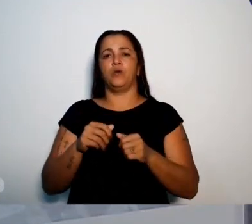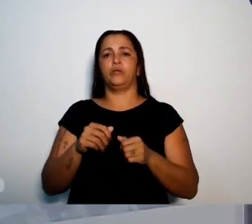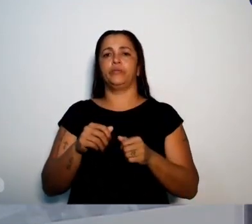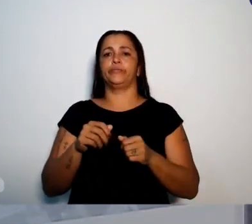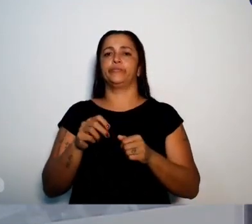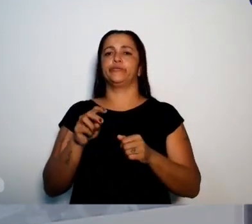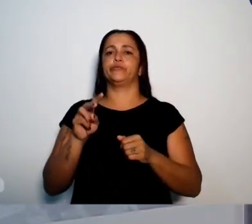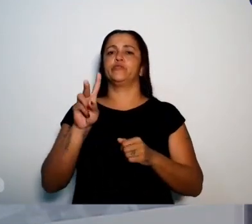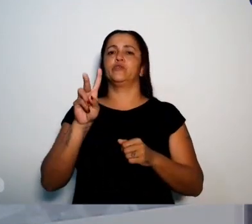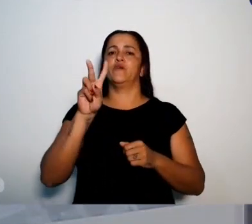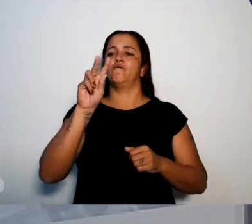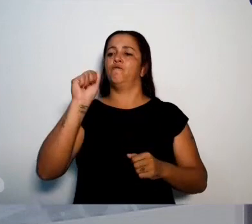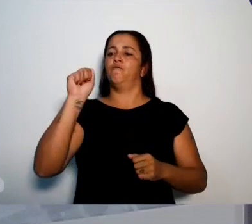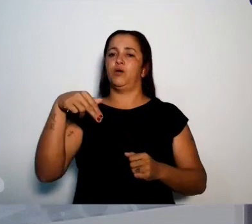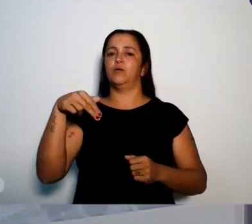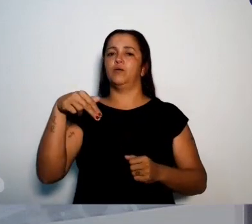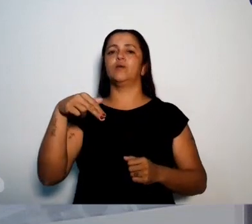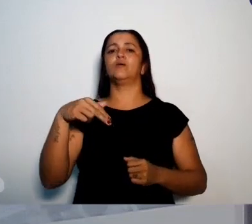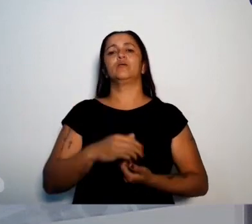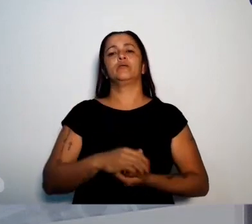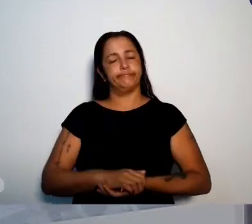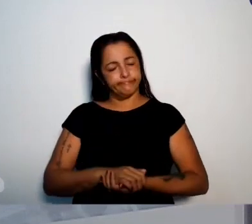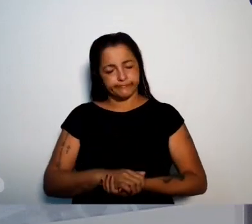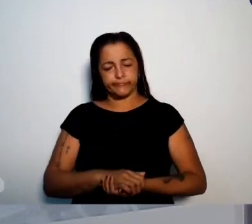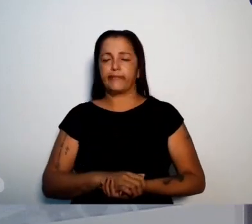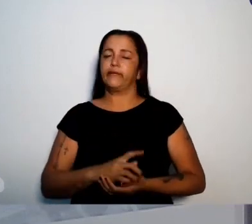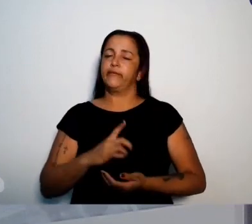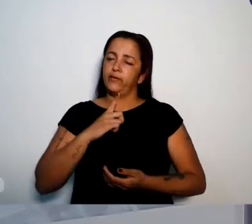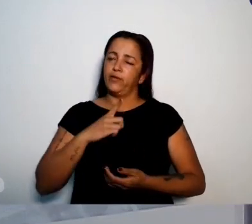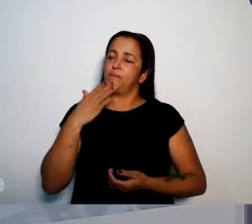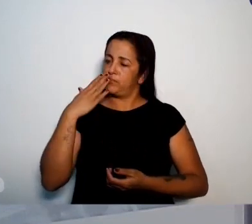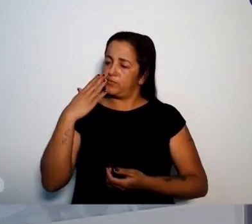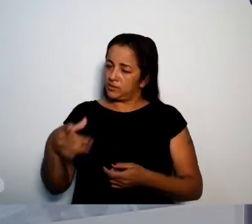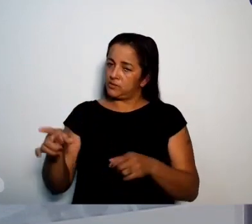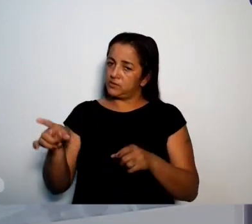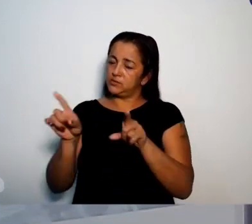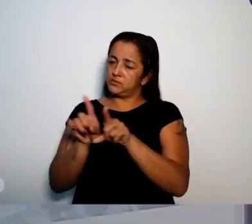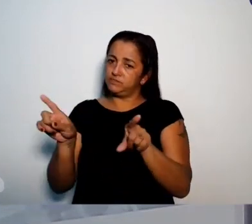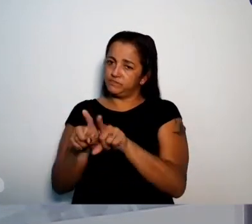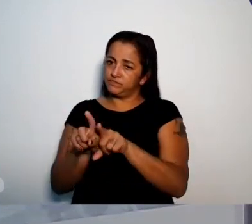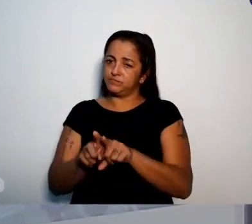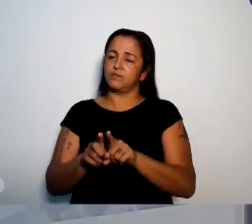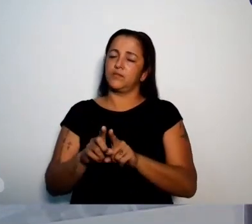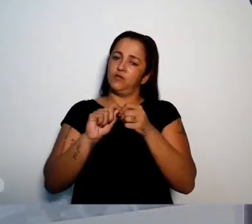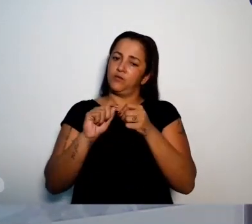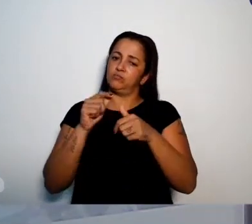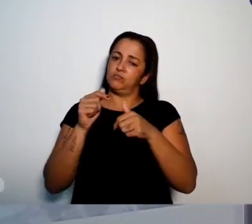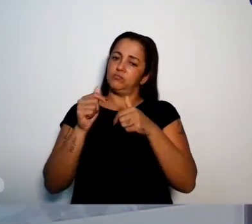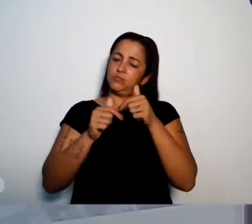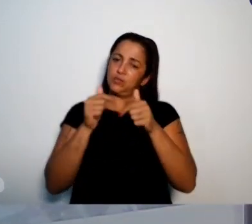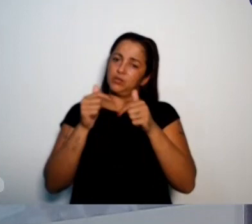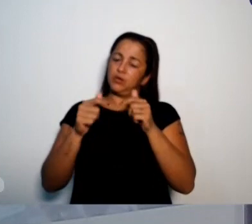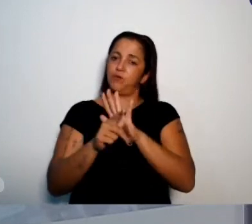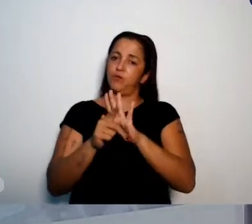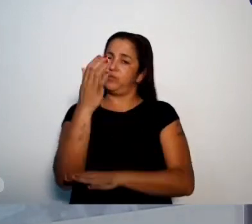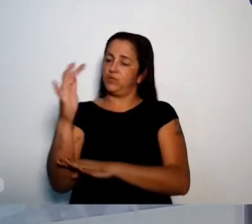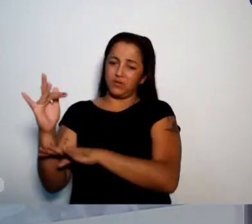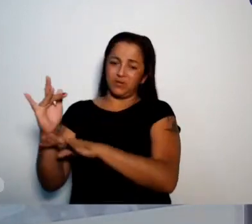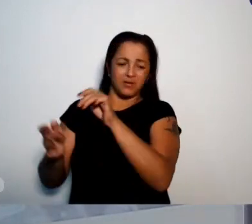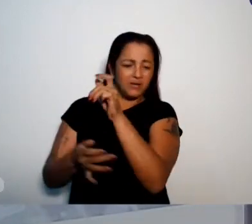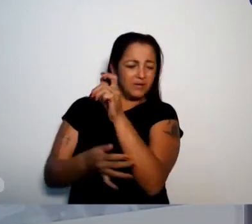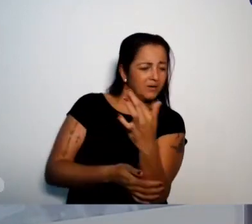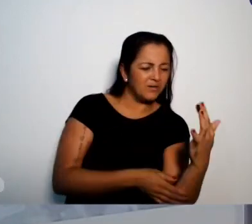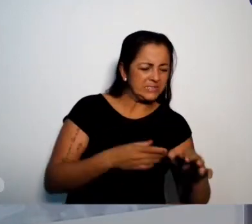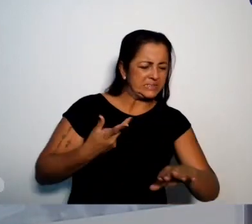também que seja feita ali a poda adequada desses galhos ali em